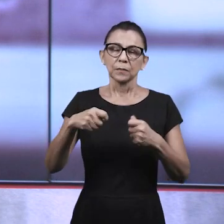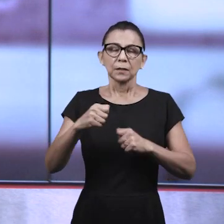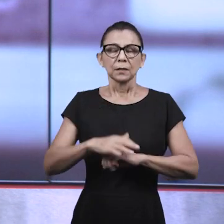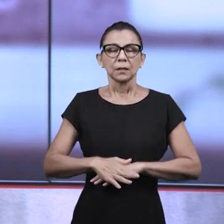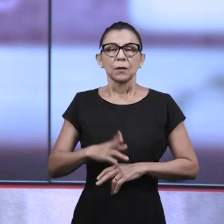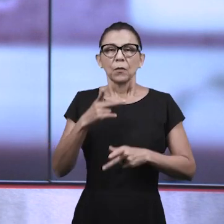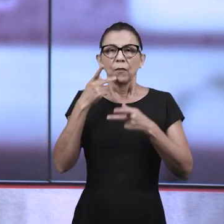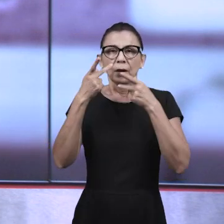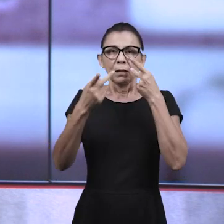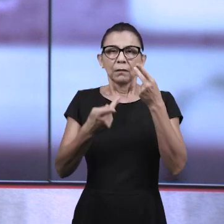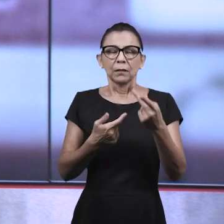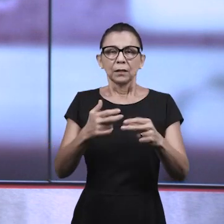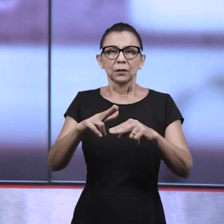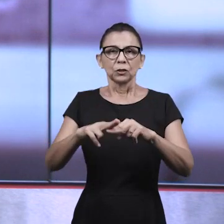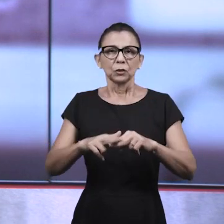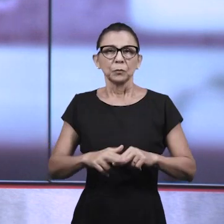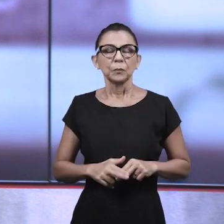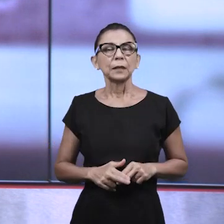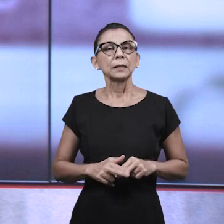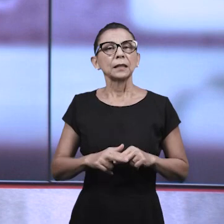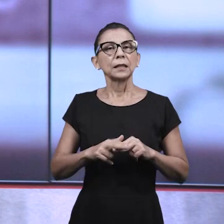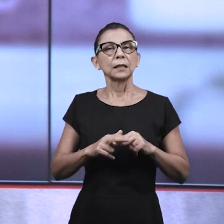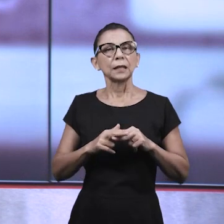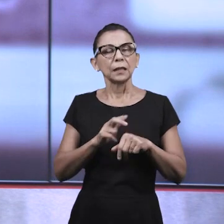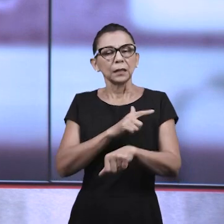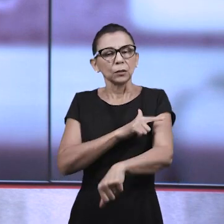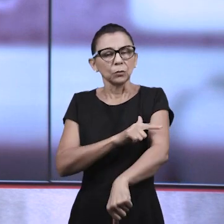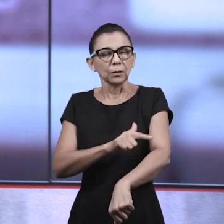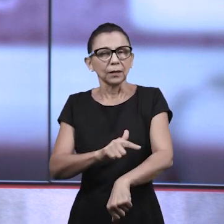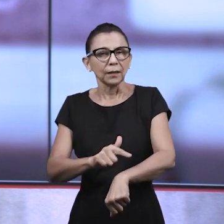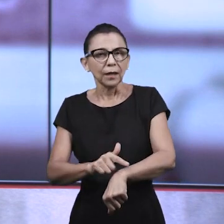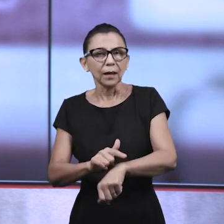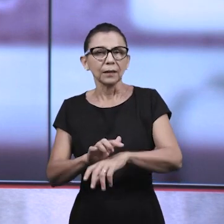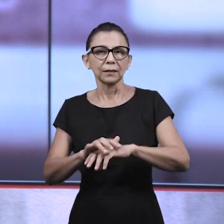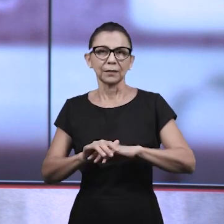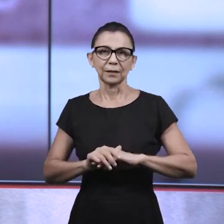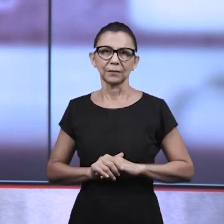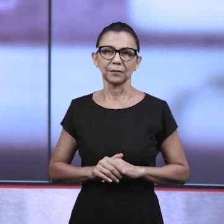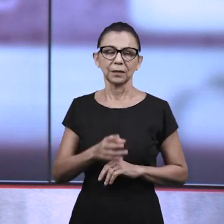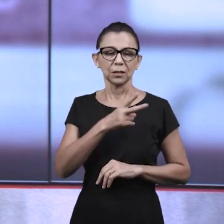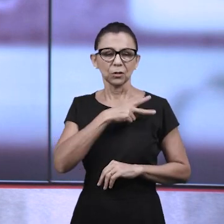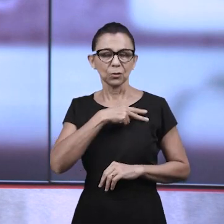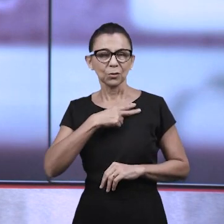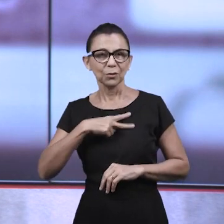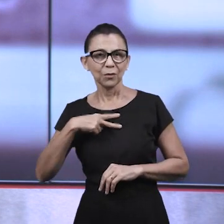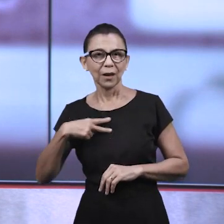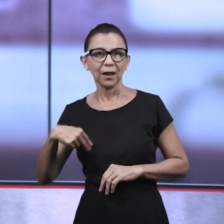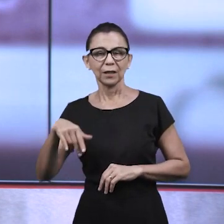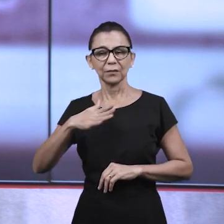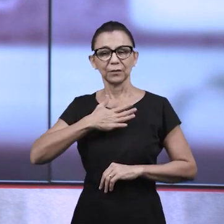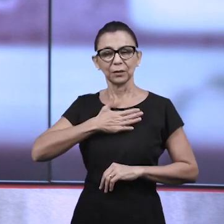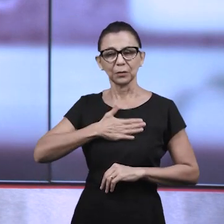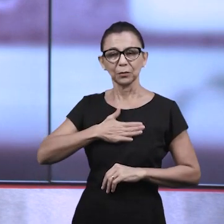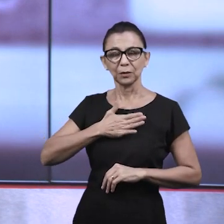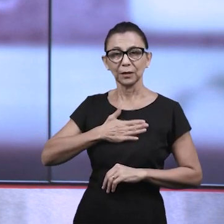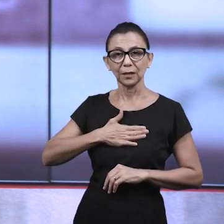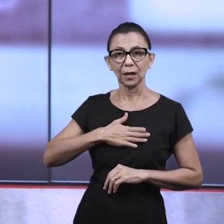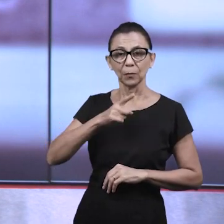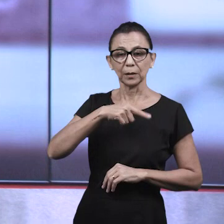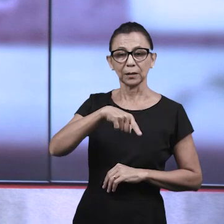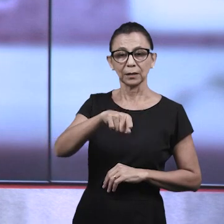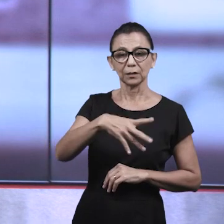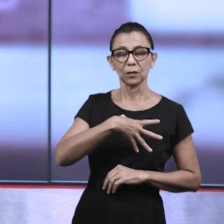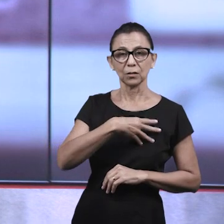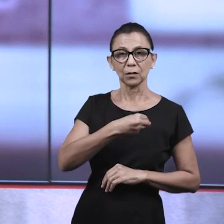para os ossos. As nossas palavras precisam alimentar a alma dos nossos filhos e, ao mesmo tempo,